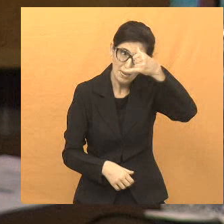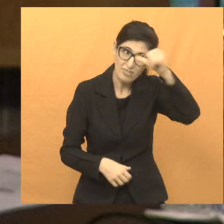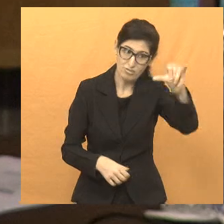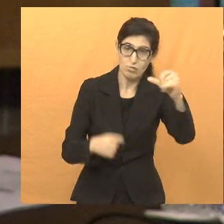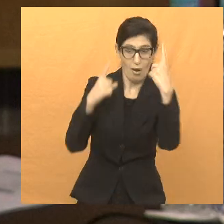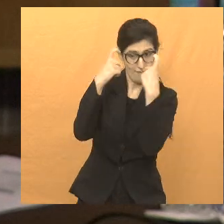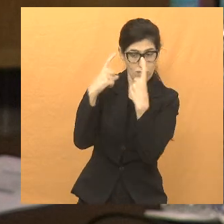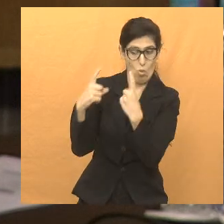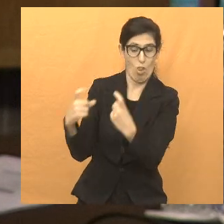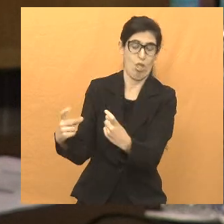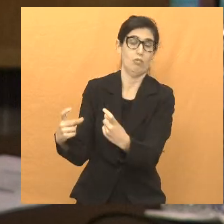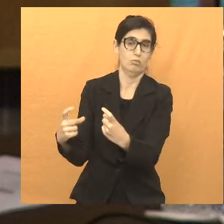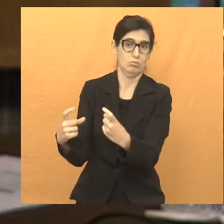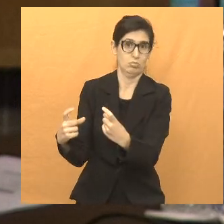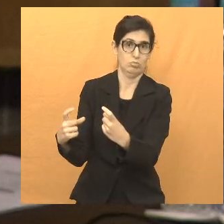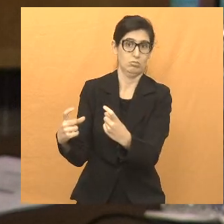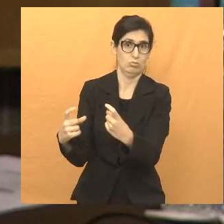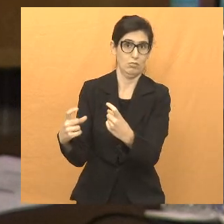iniciativa deste governo,